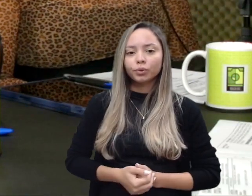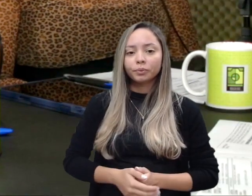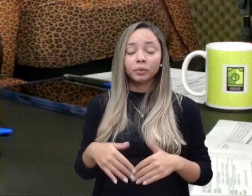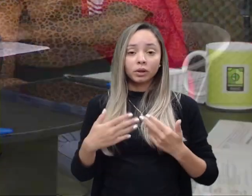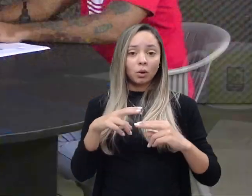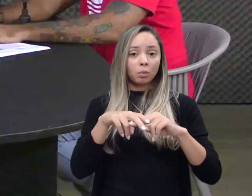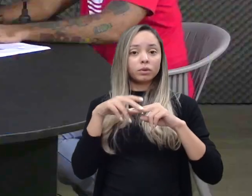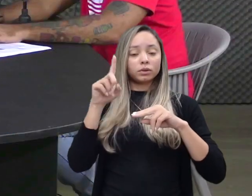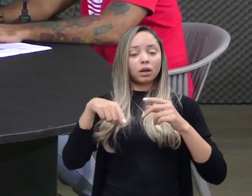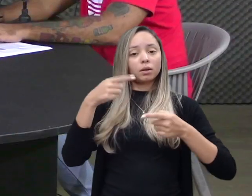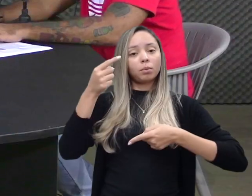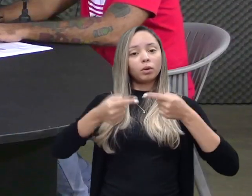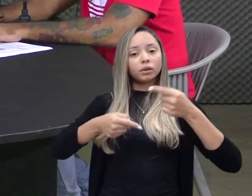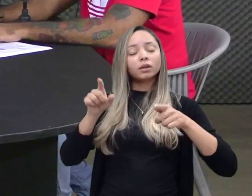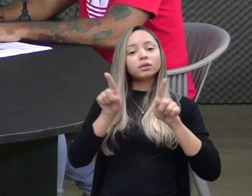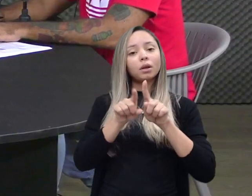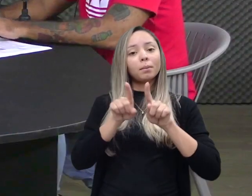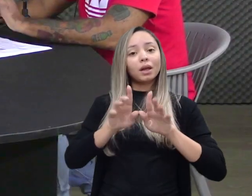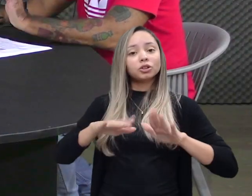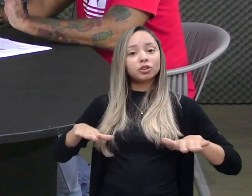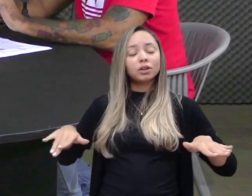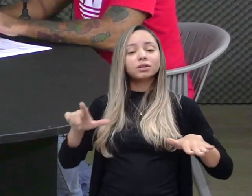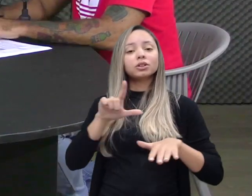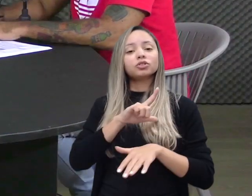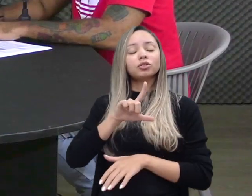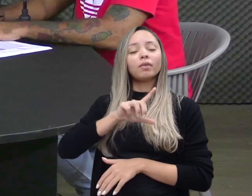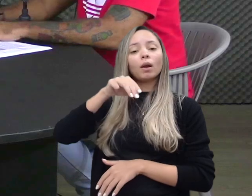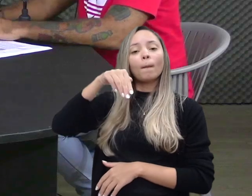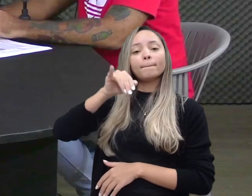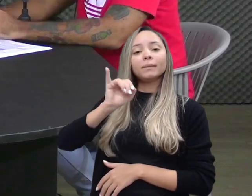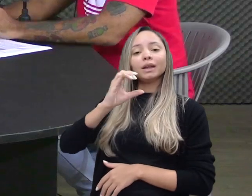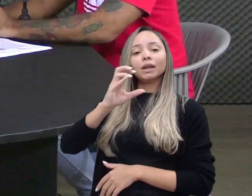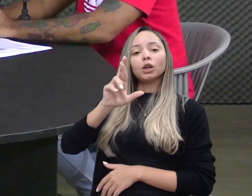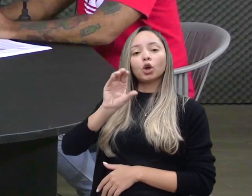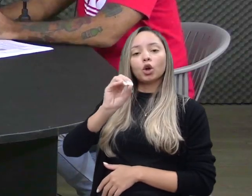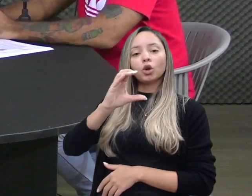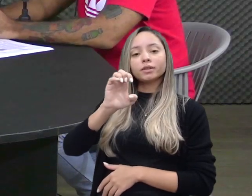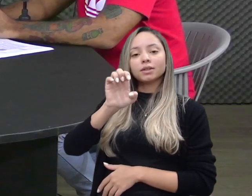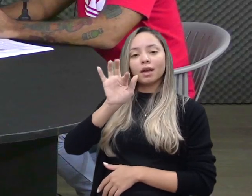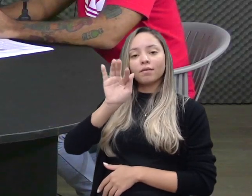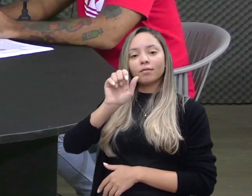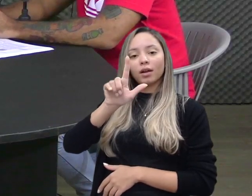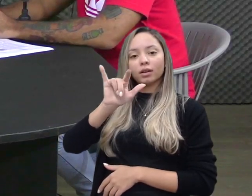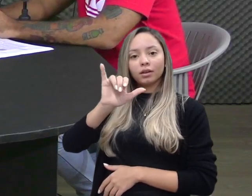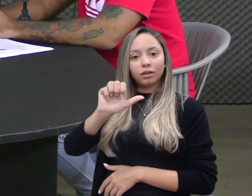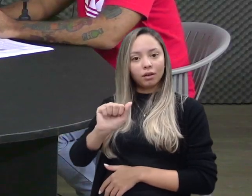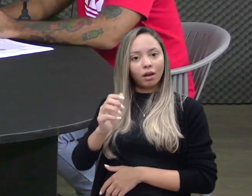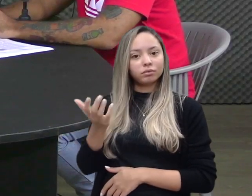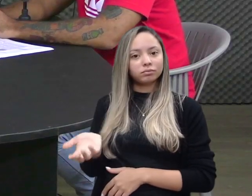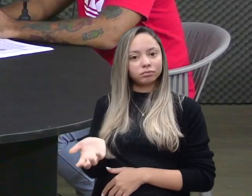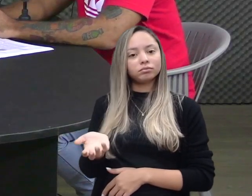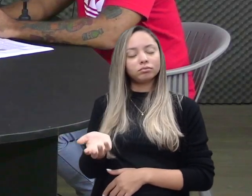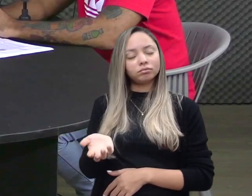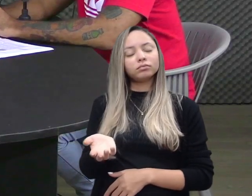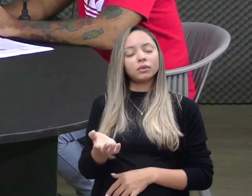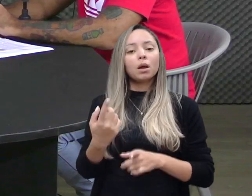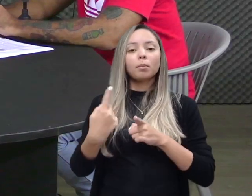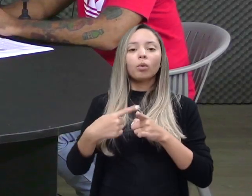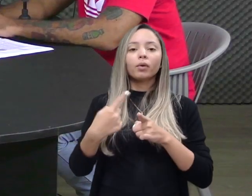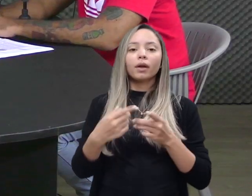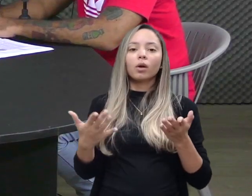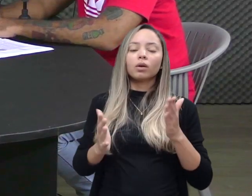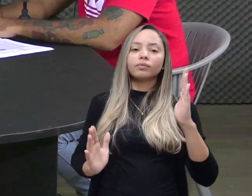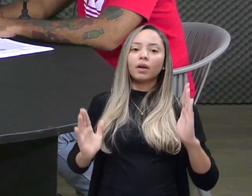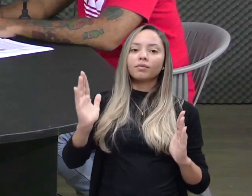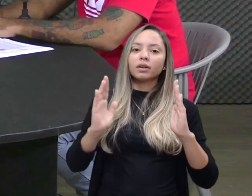As crianças da microcefalia, né? Exatamente. Que aí estão crescendo e a questão da escola está pegando agora, adultos. sabe? Porque elas já estão na fase